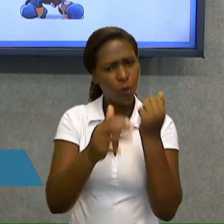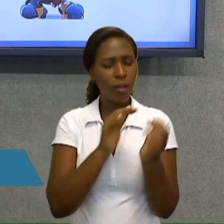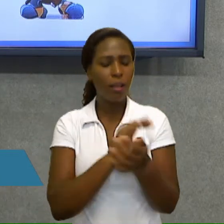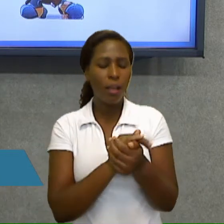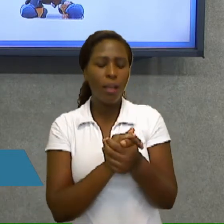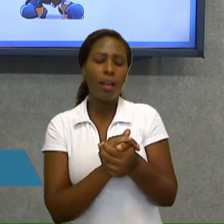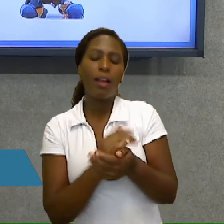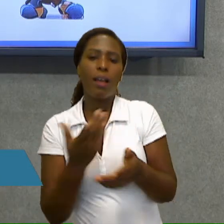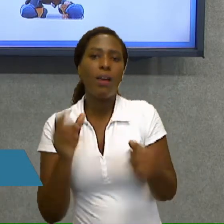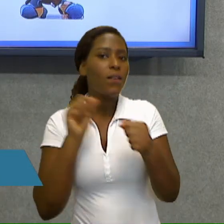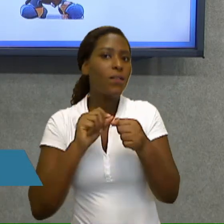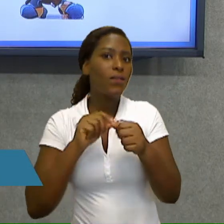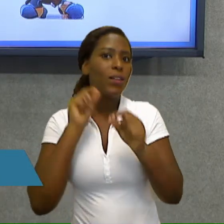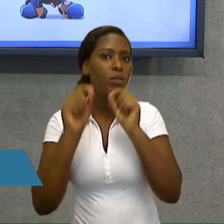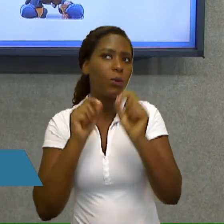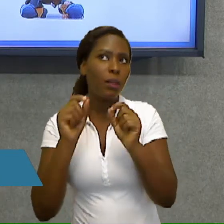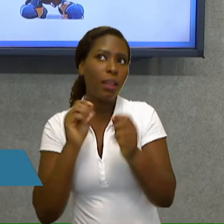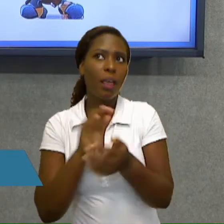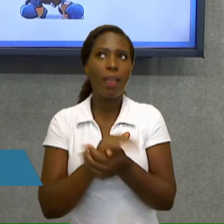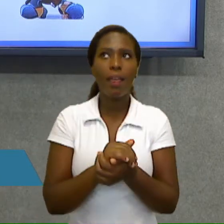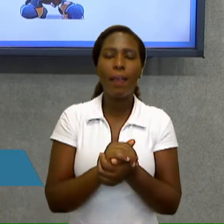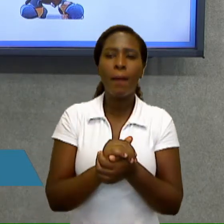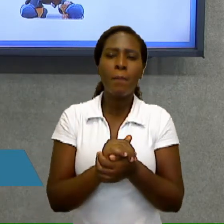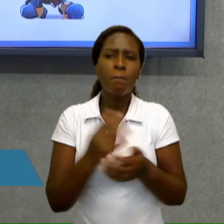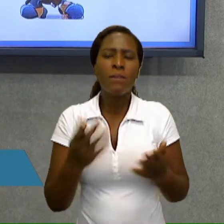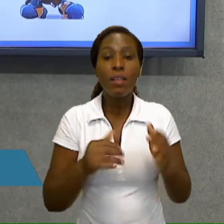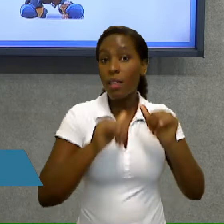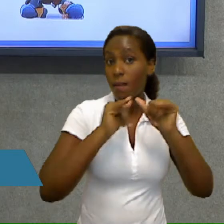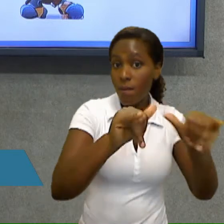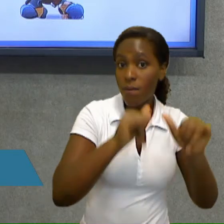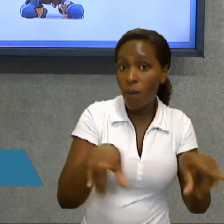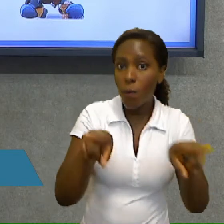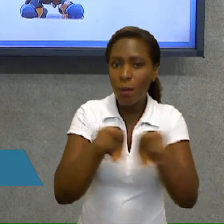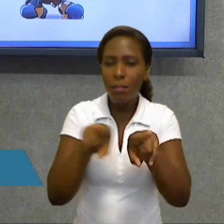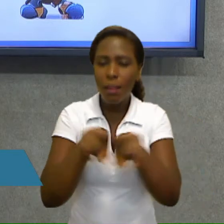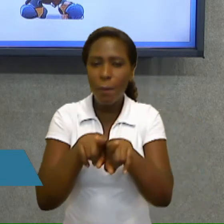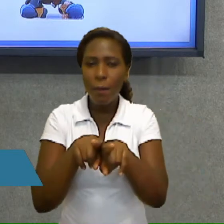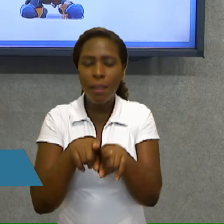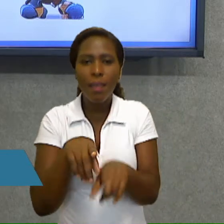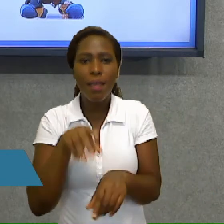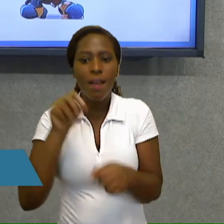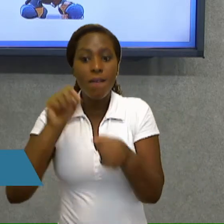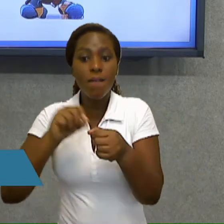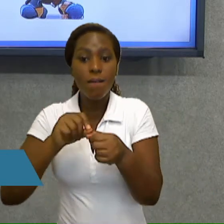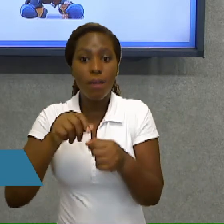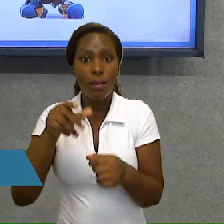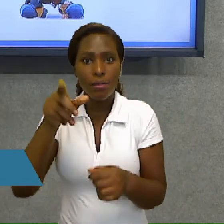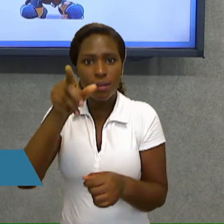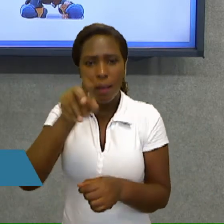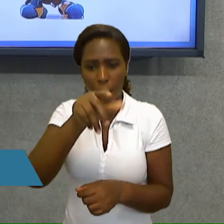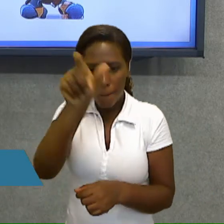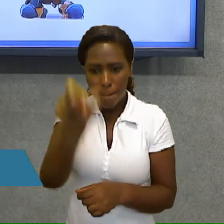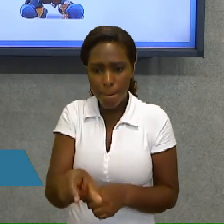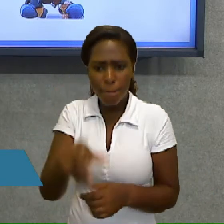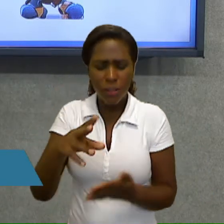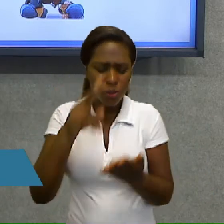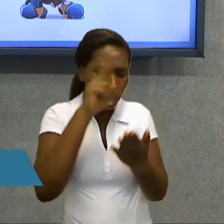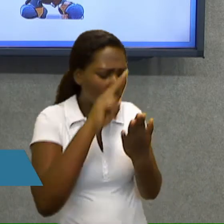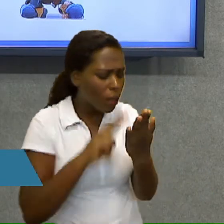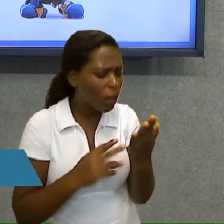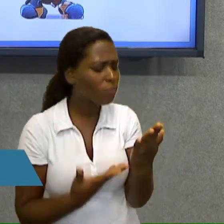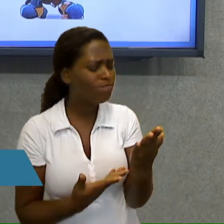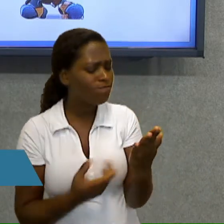prevê criar uma opinião nos leitores. Portanto, ela possui uma função